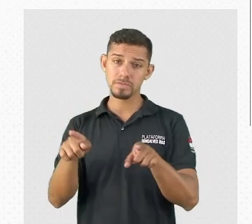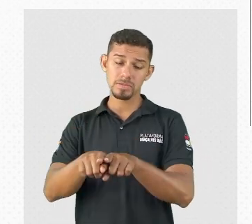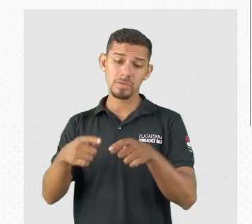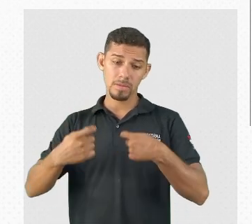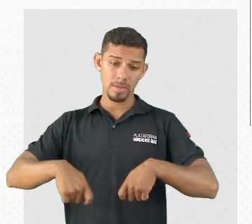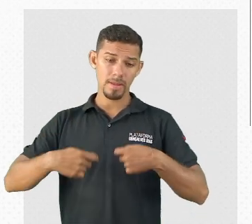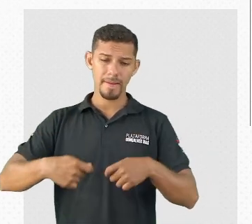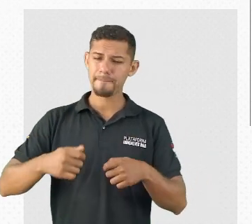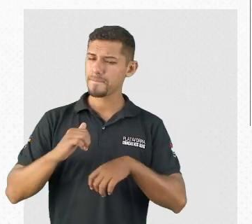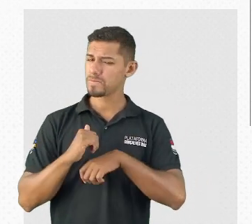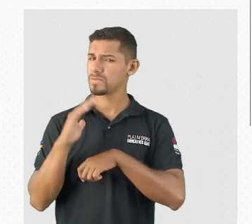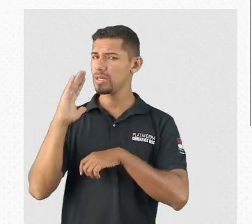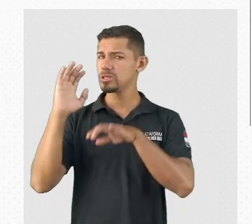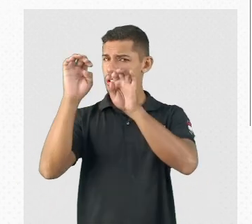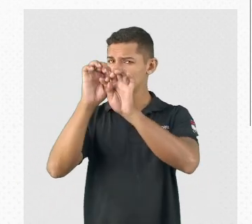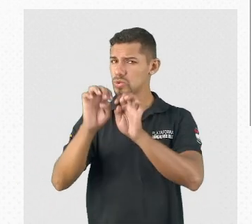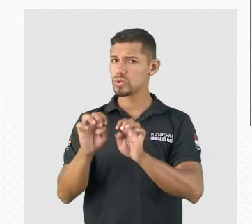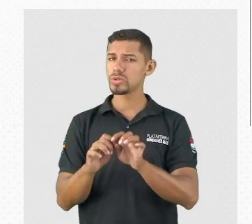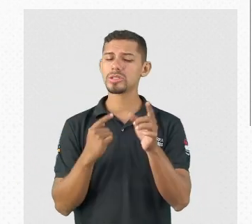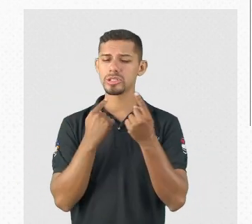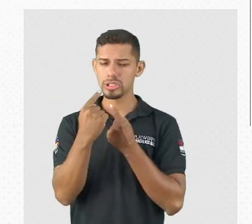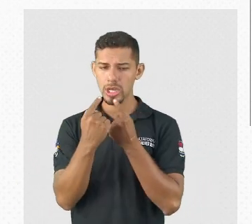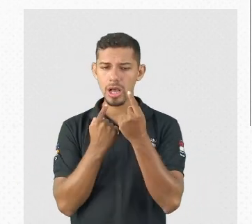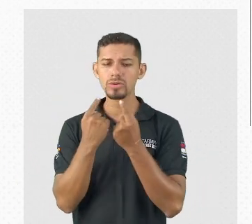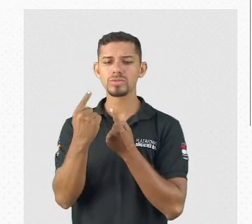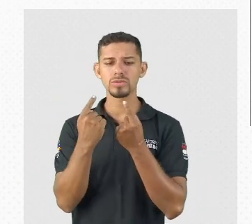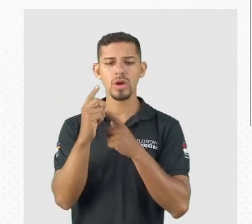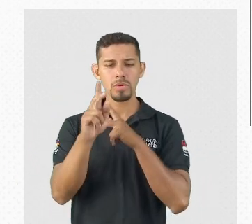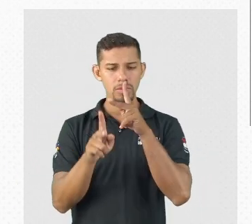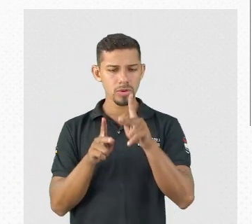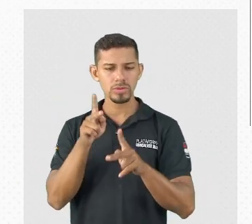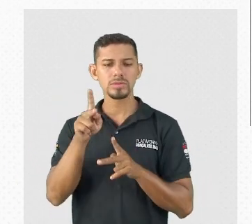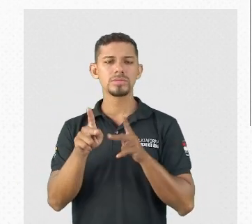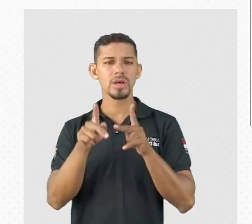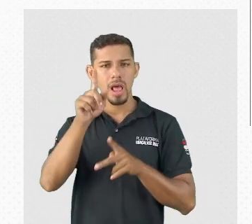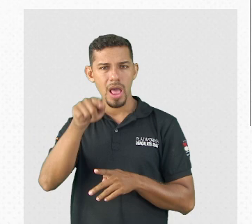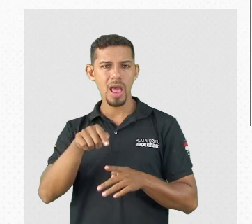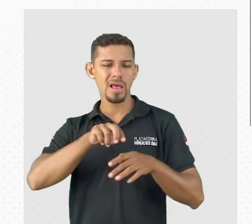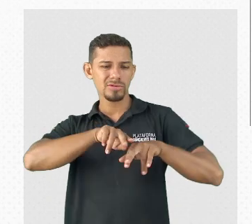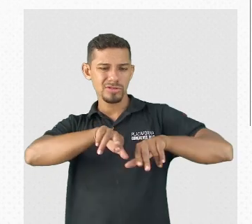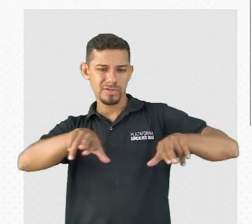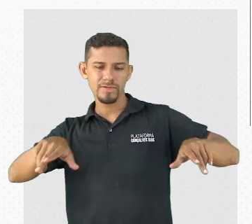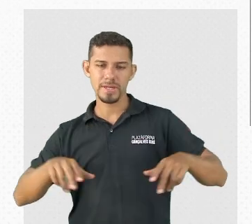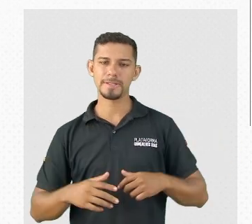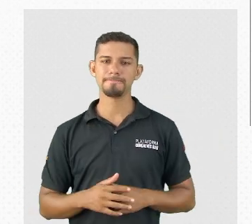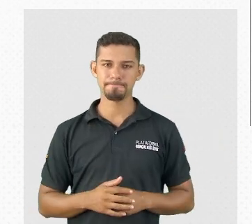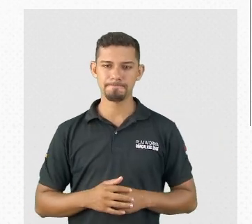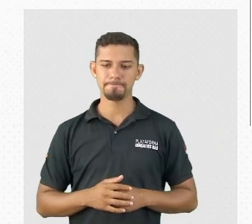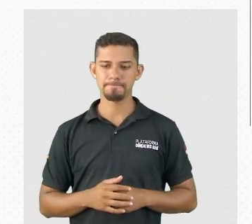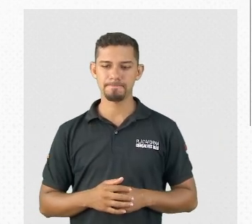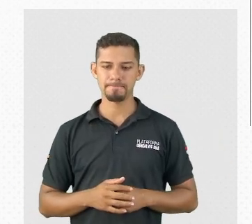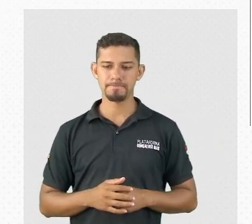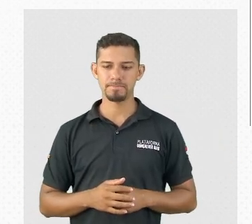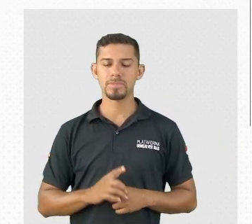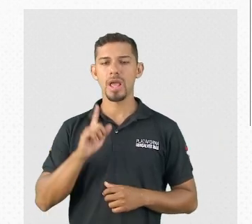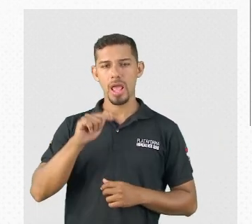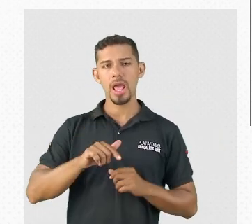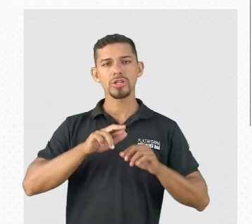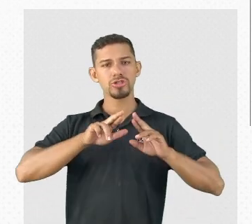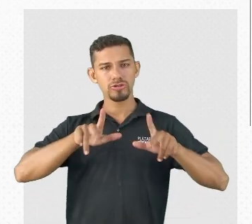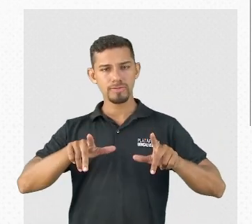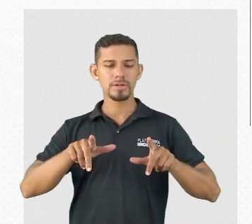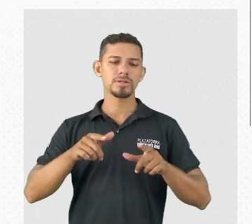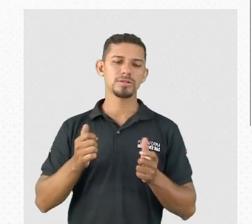ter mais estruturas de diálogo com uma população que é diversa deles, né? Ou seja, que é diferente